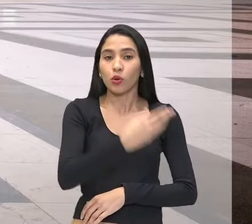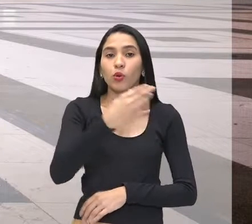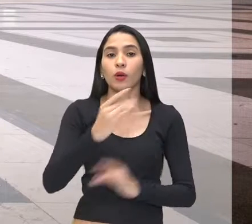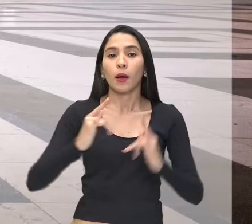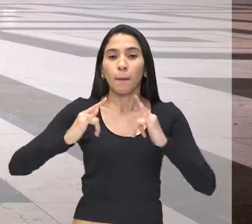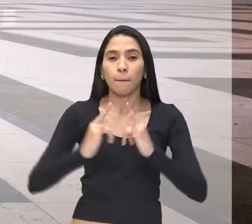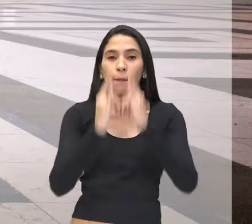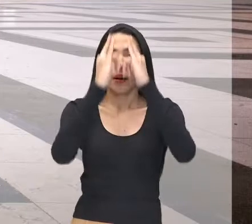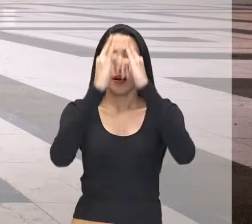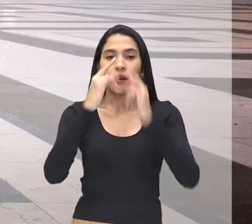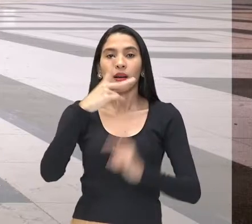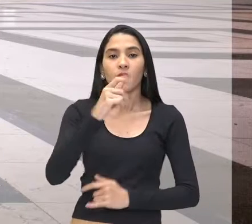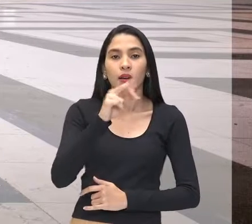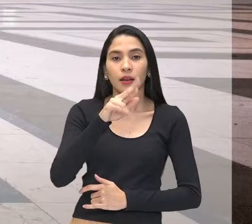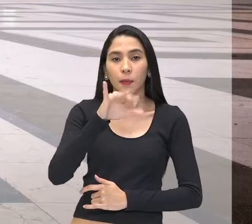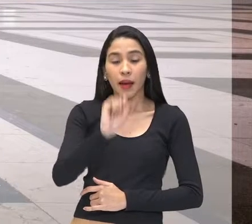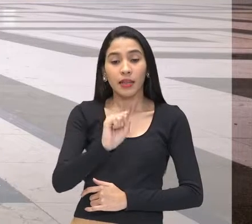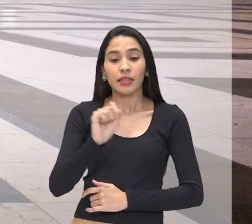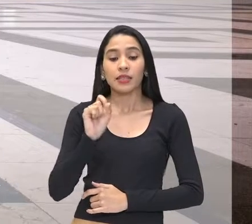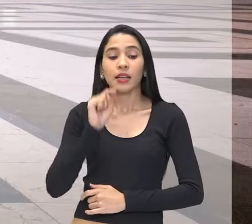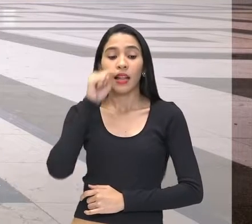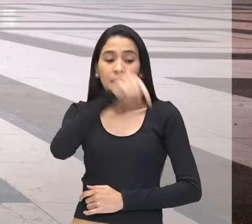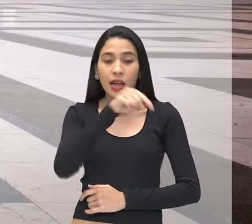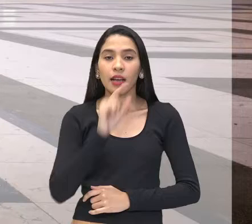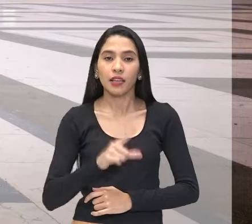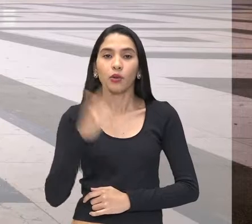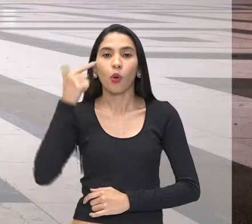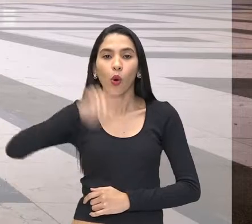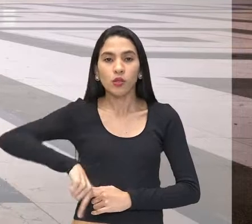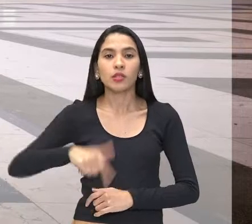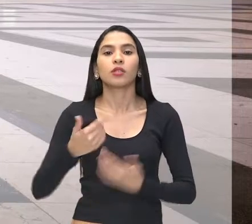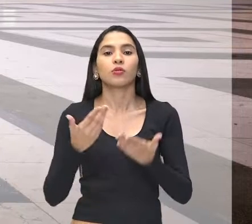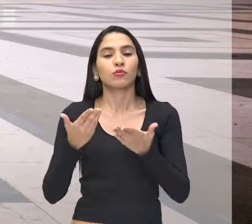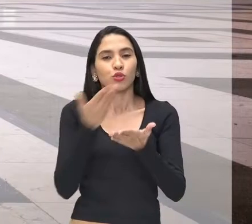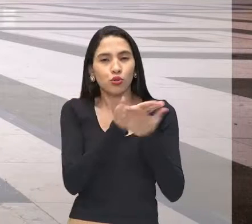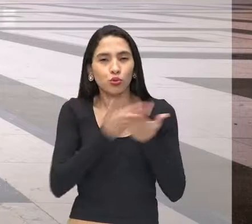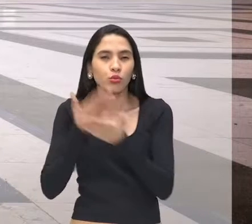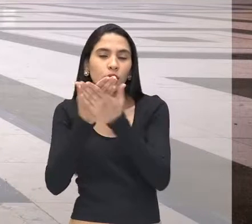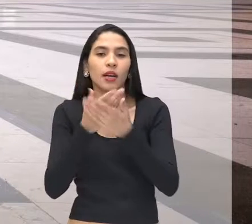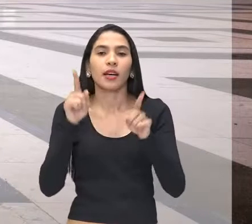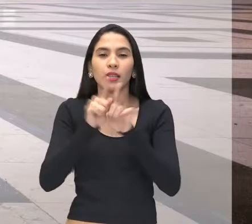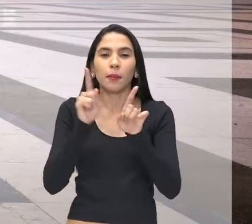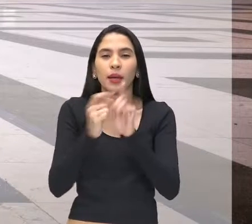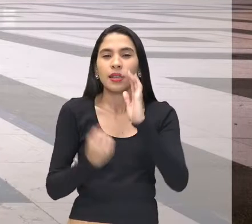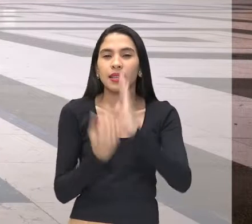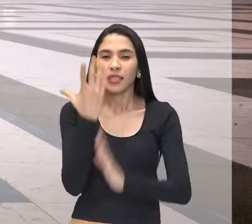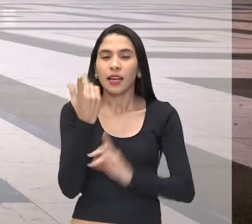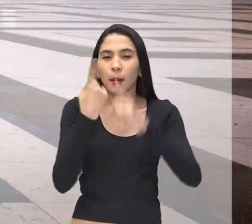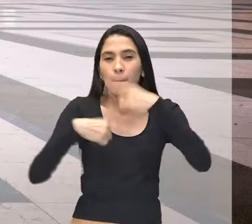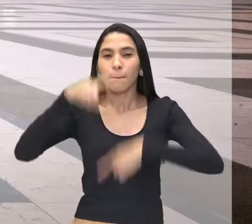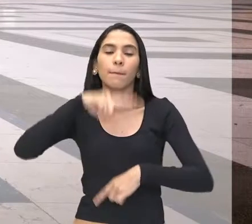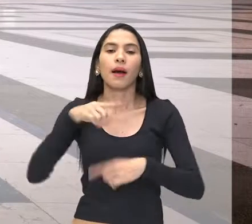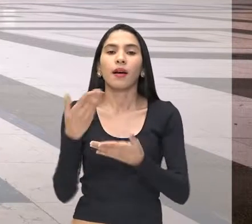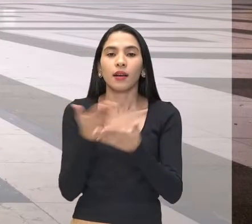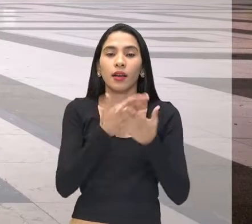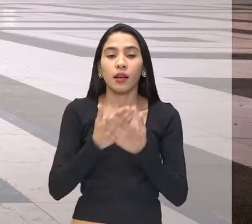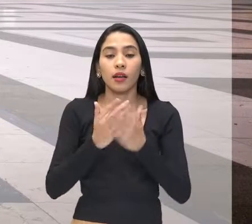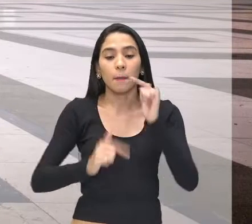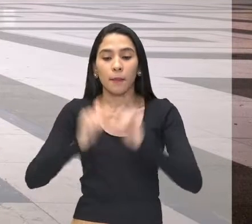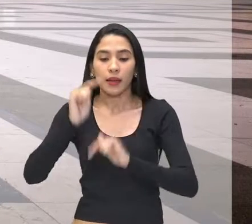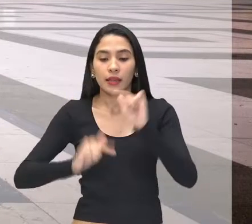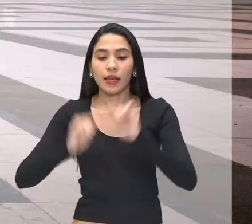em Paris que ele desenvolveu todo o seu amor e todo o seu estudo com relação aos